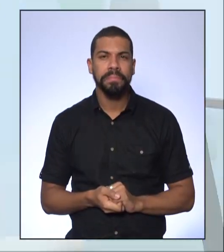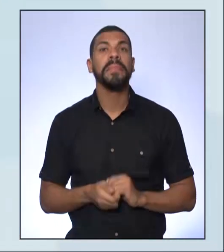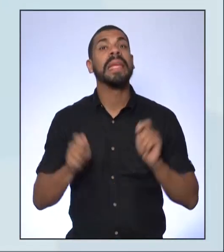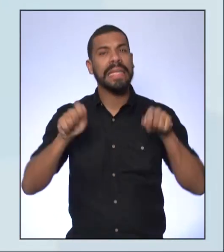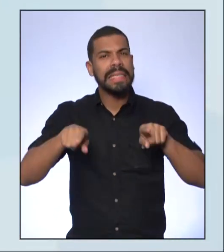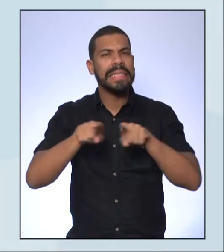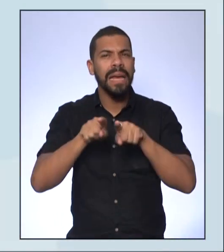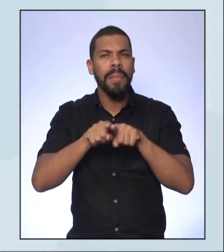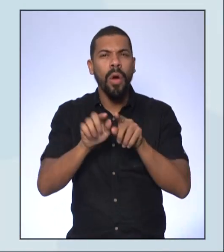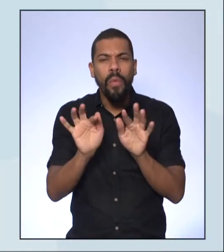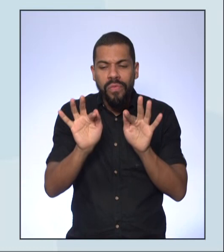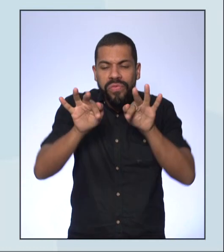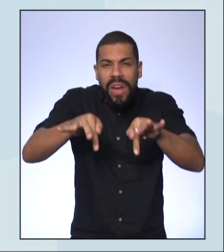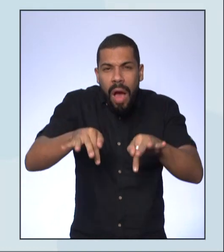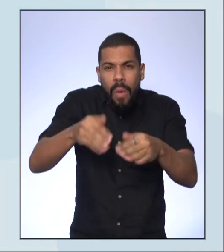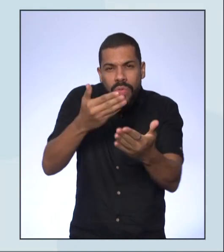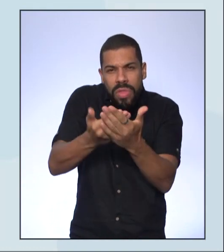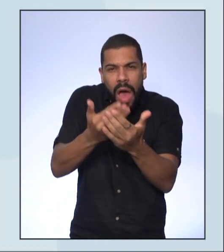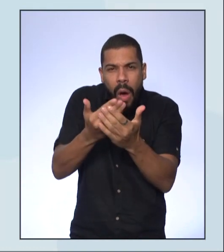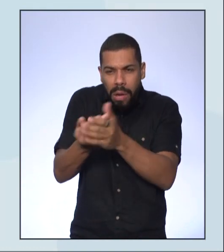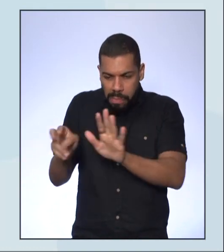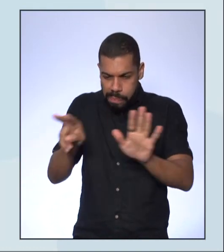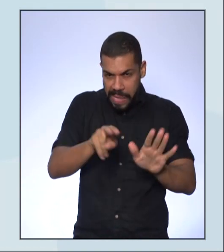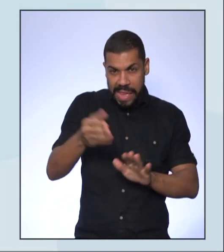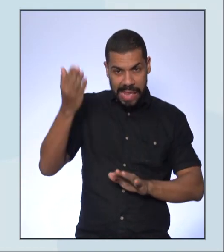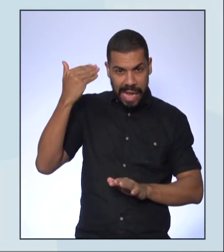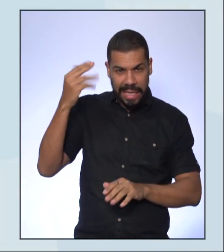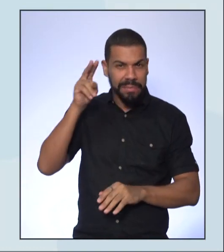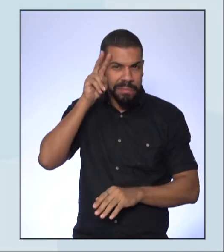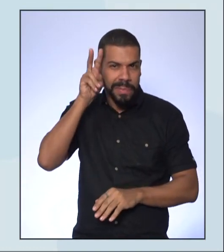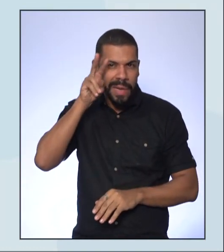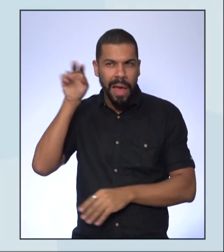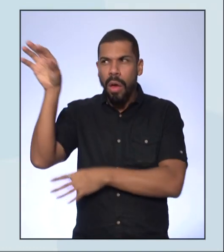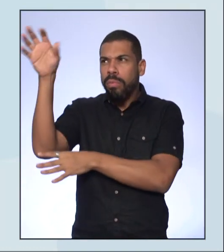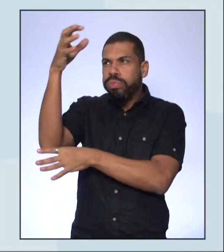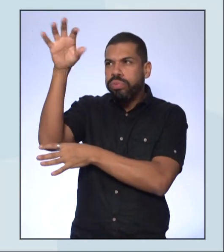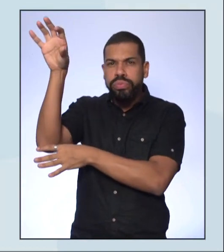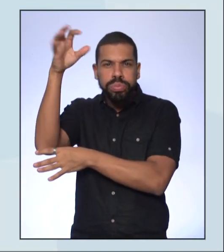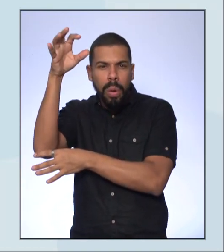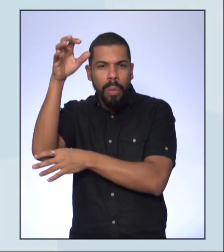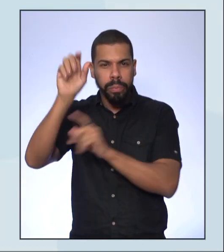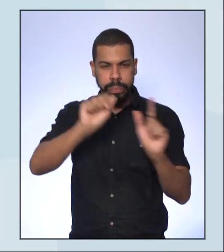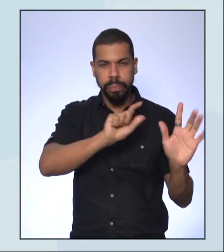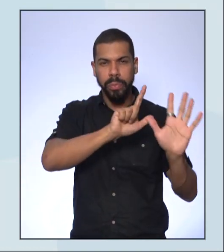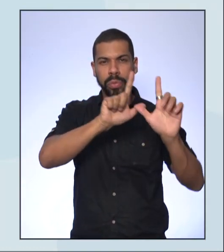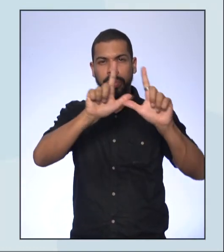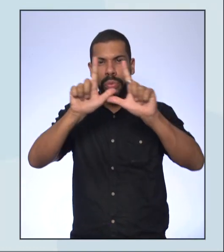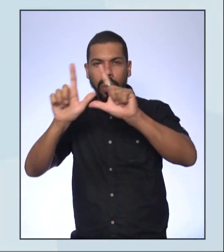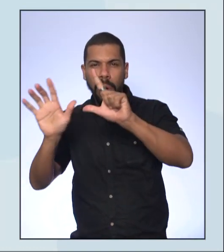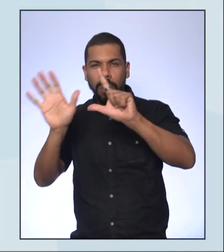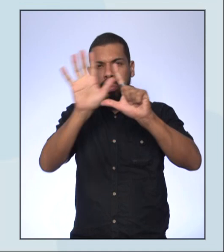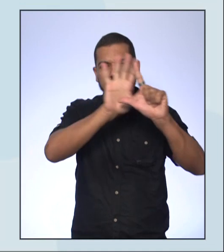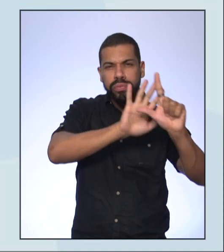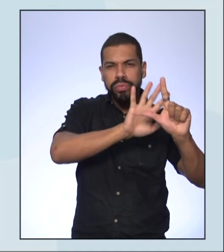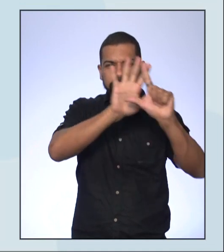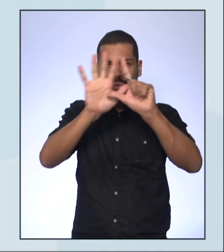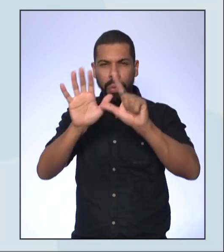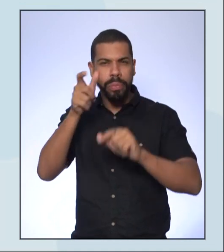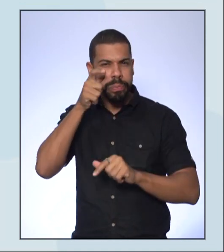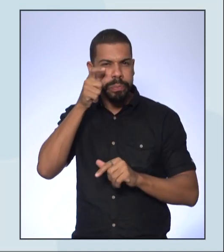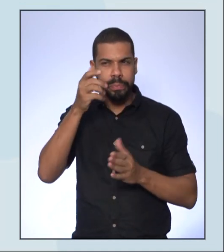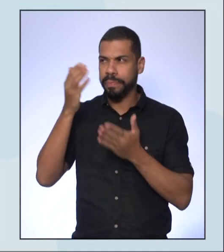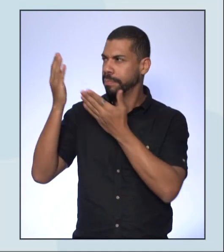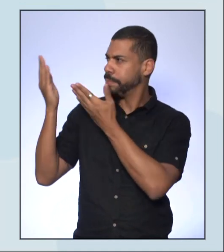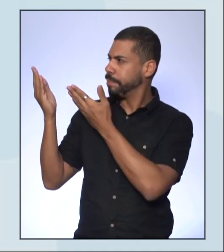a aula da semana passada falando de imagens de satélite, olha lá, aí está uma imagem de satélite. Então, a gente já sabe,